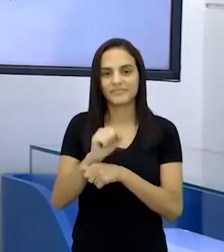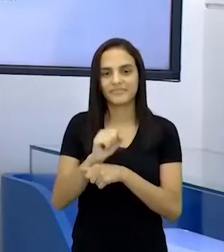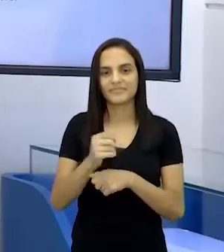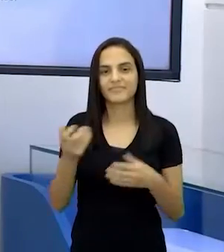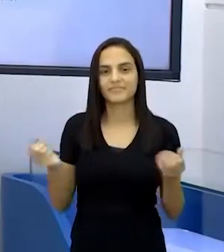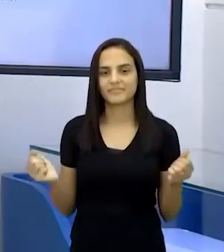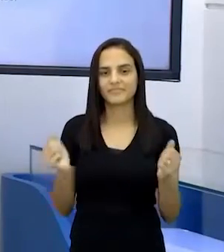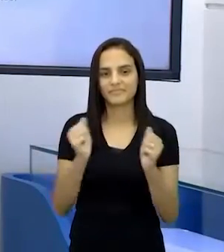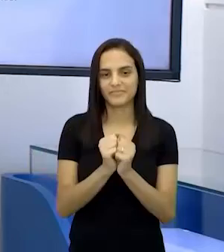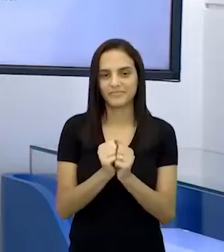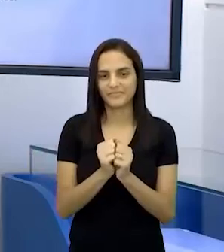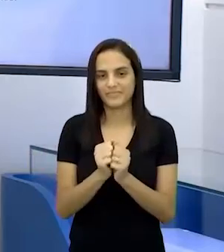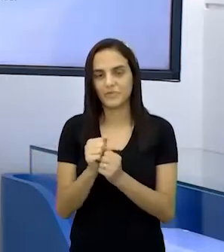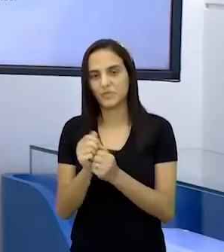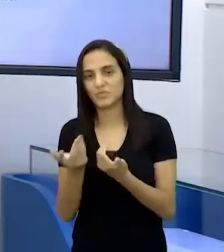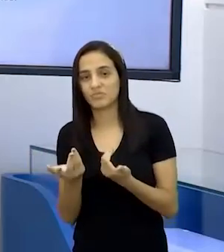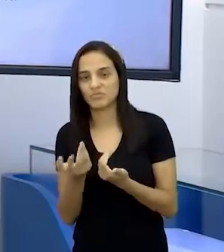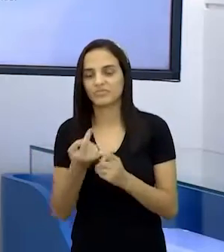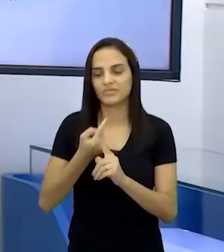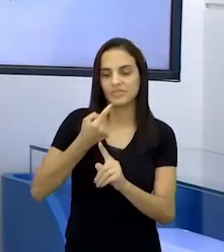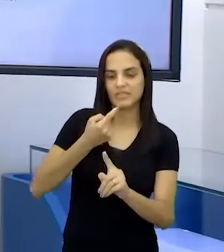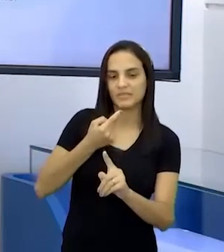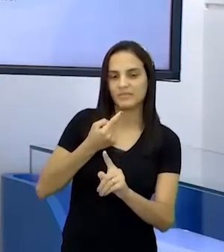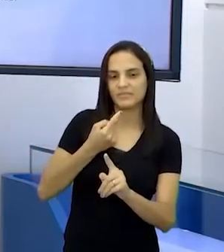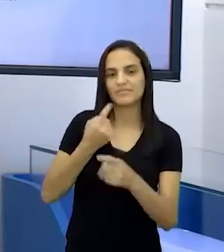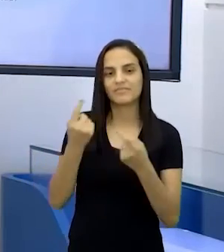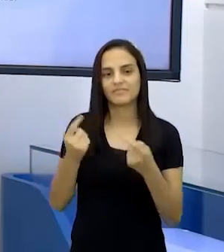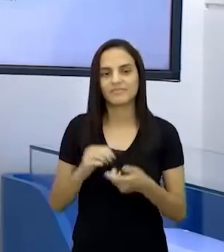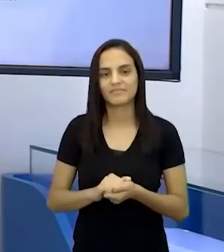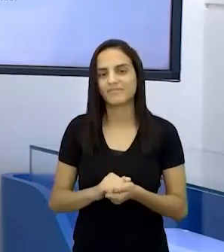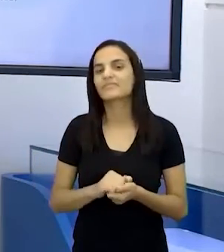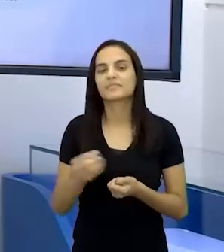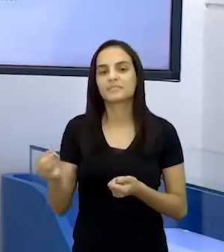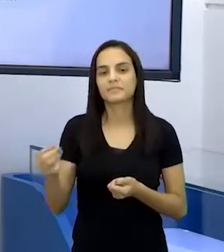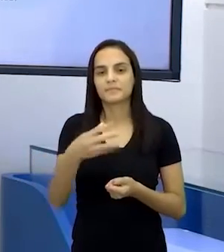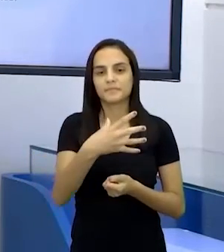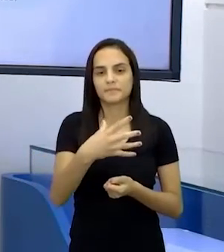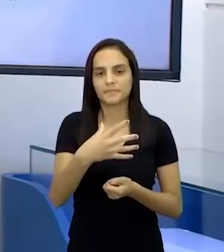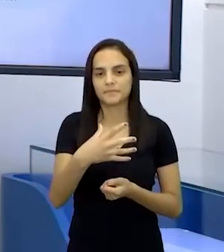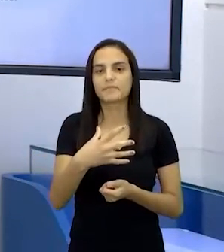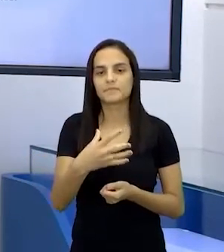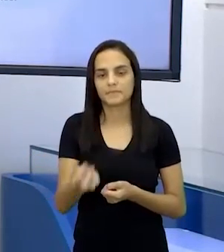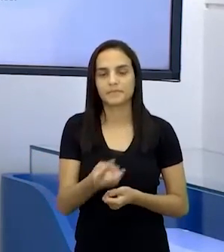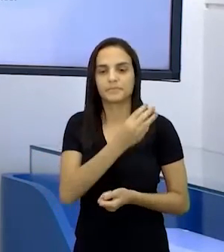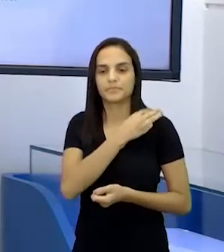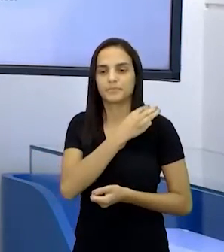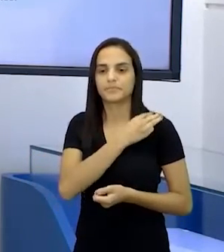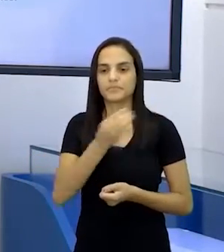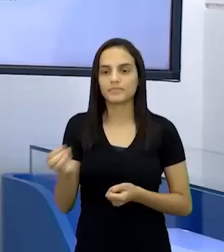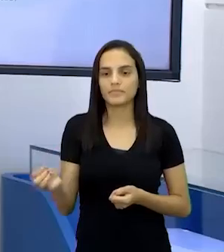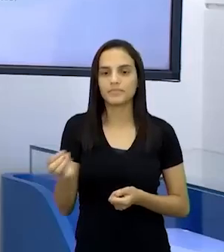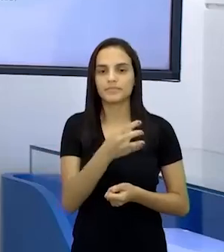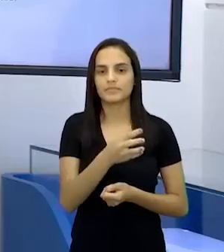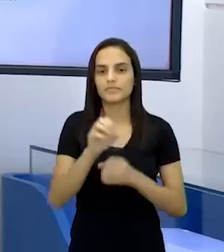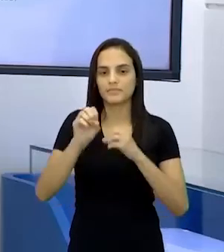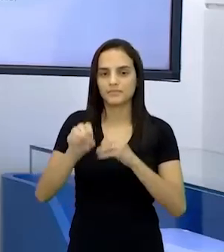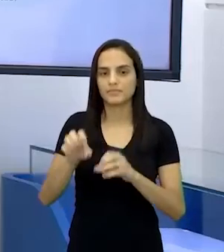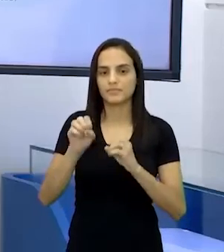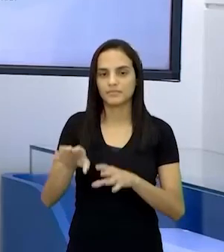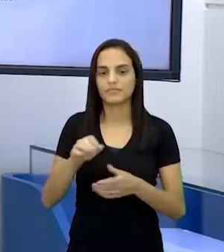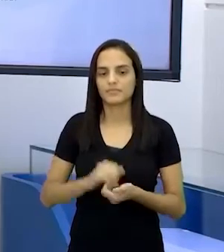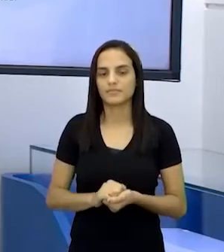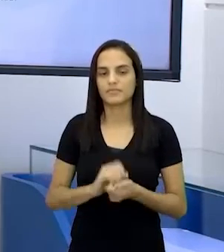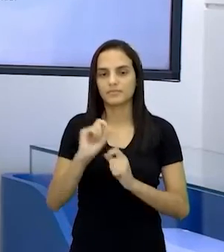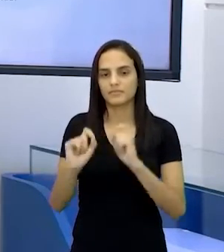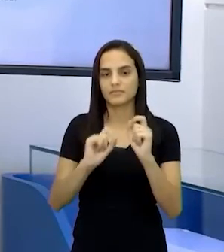estamos juntos, separados. É assim, esse novo ensino médio, esse novo modelo de educação está